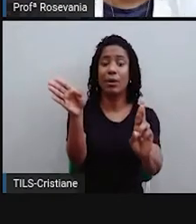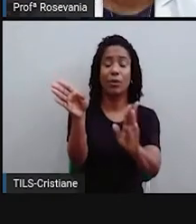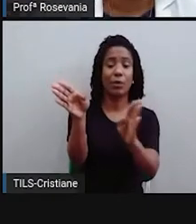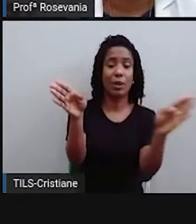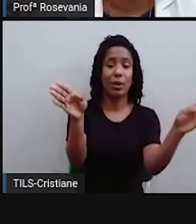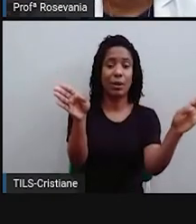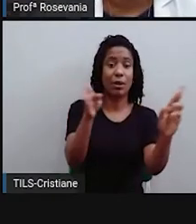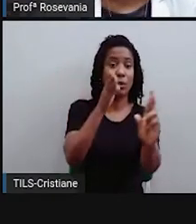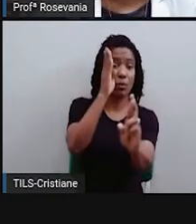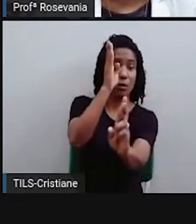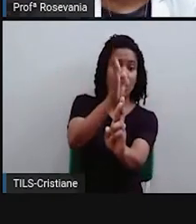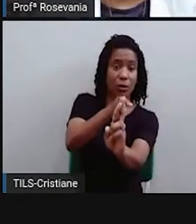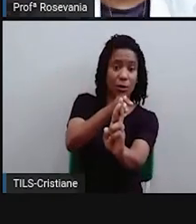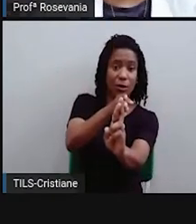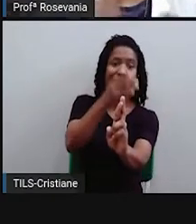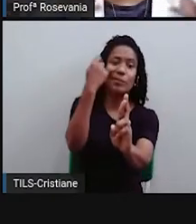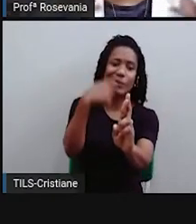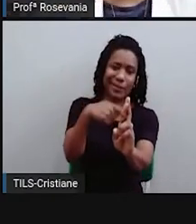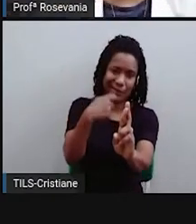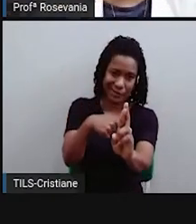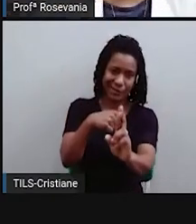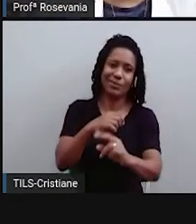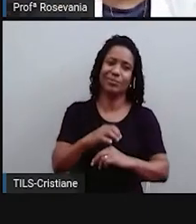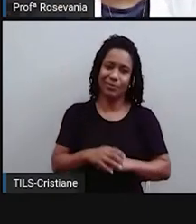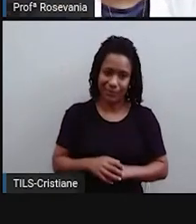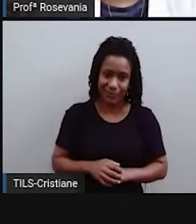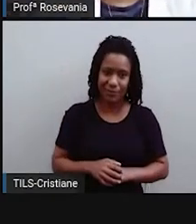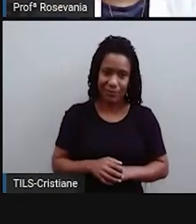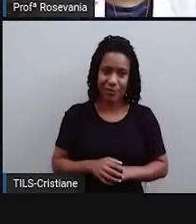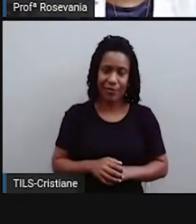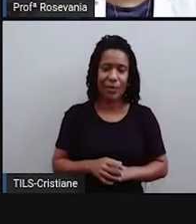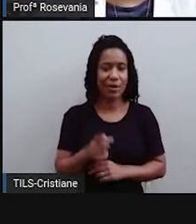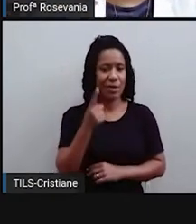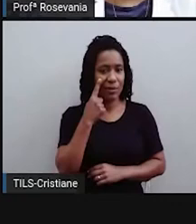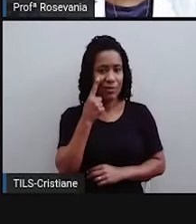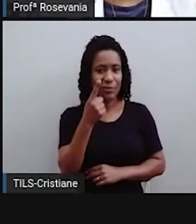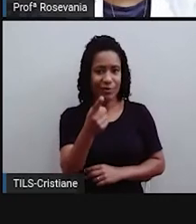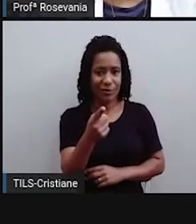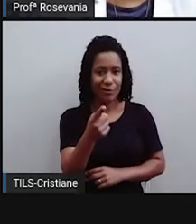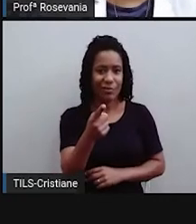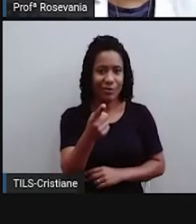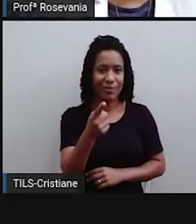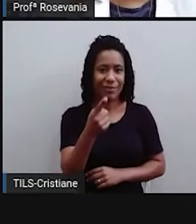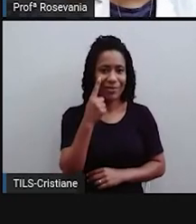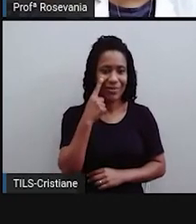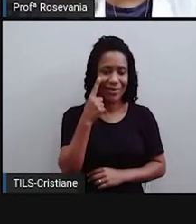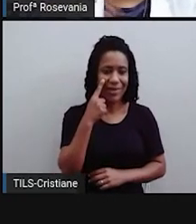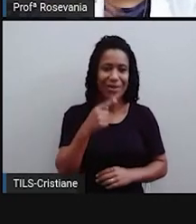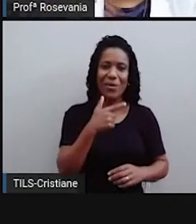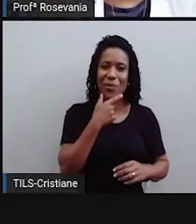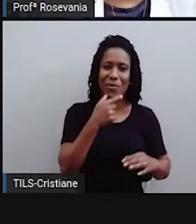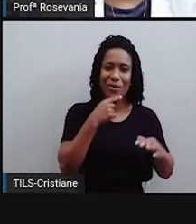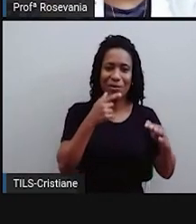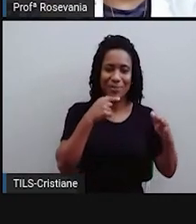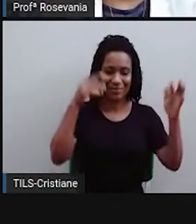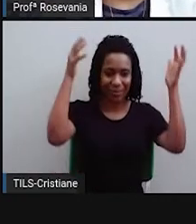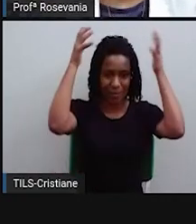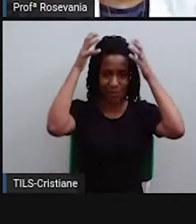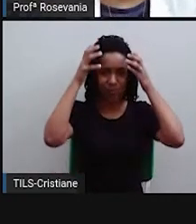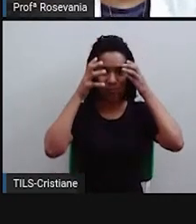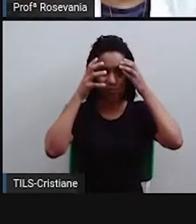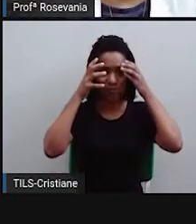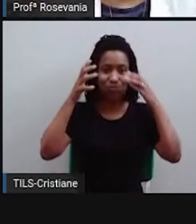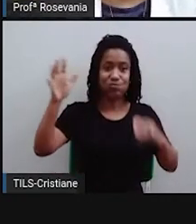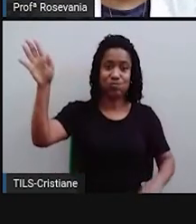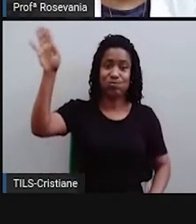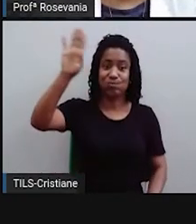precisa, né, dessa localização. E aí, eu botei, né, essa figurinha aí do astronauta acenando para a gente. Imagine se ele